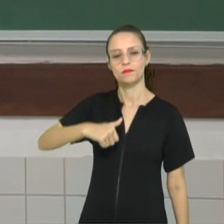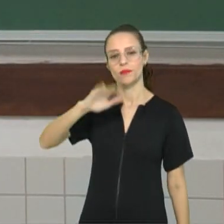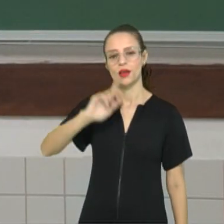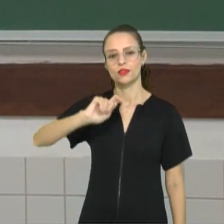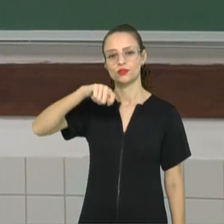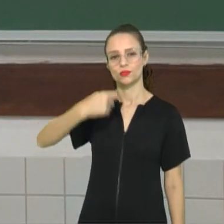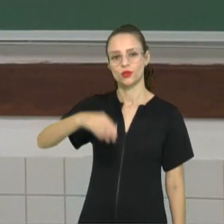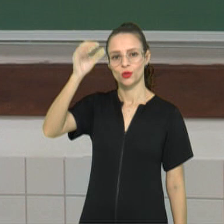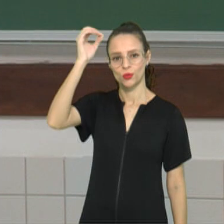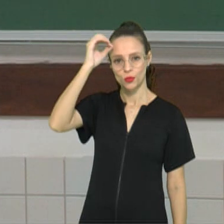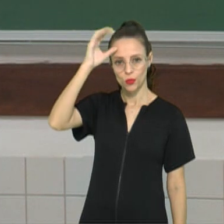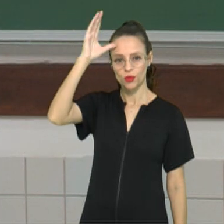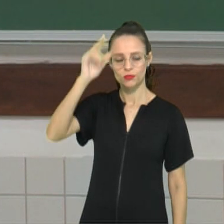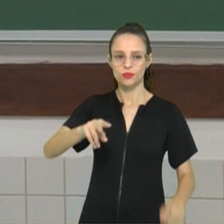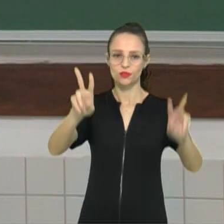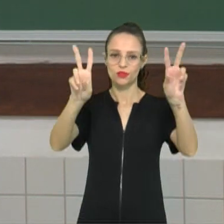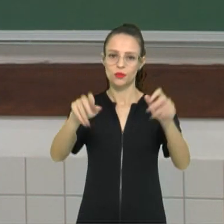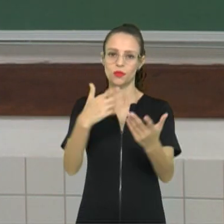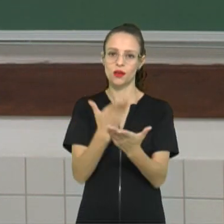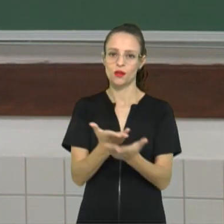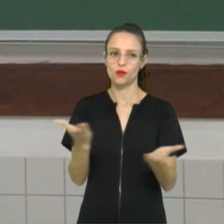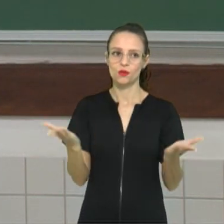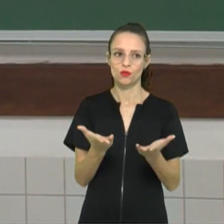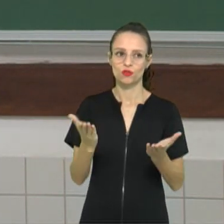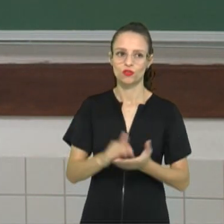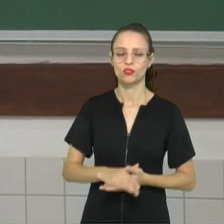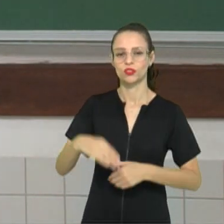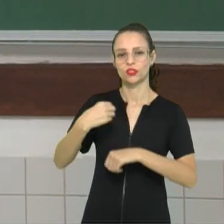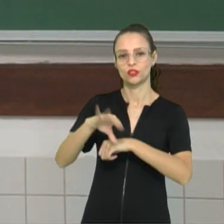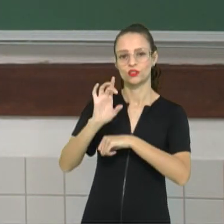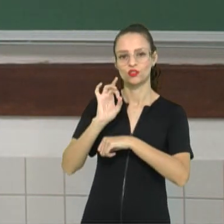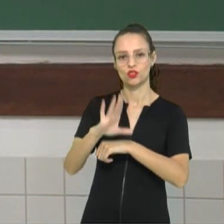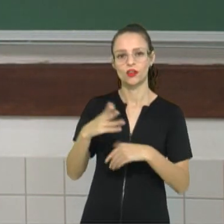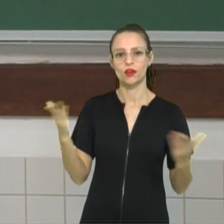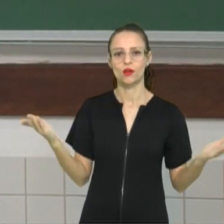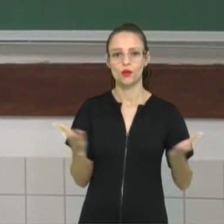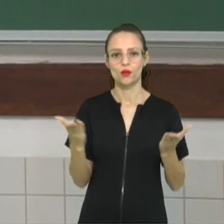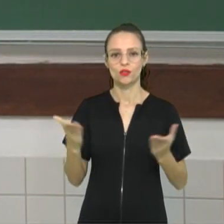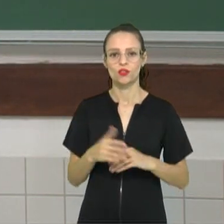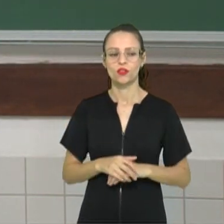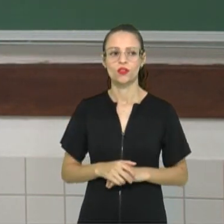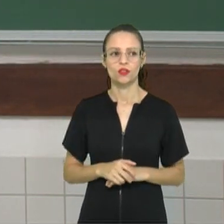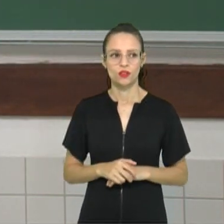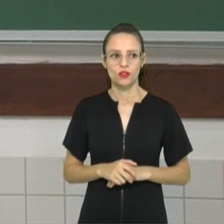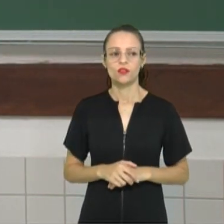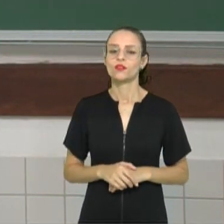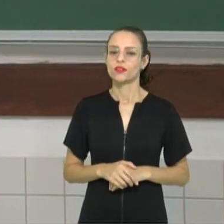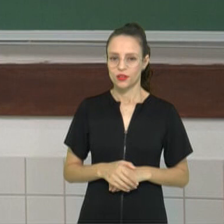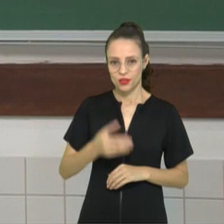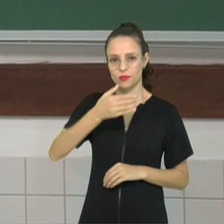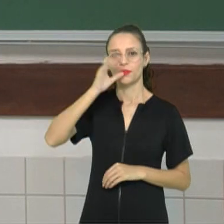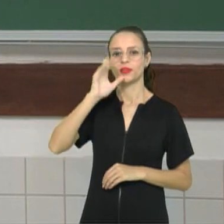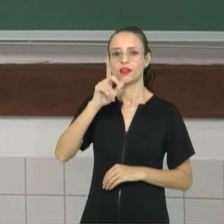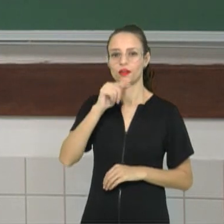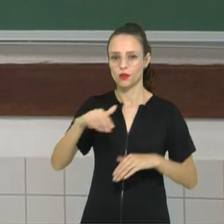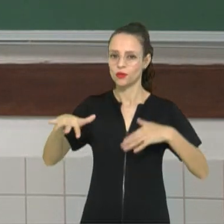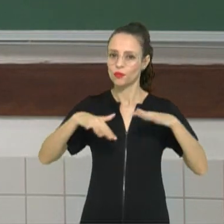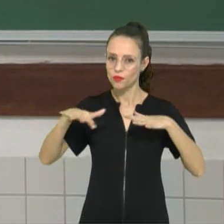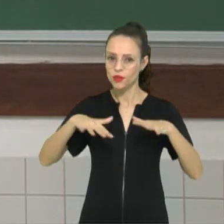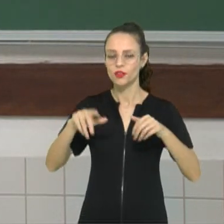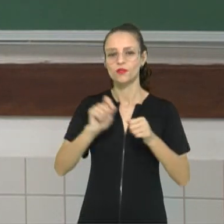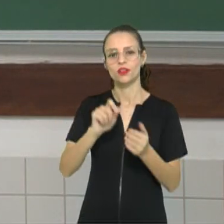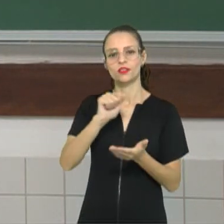o conhecimento do tema da aula de hoje. As dicas da aula de hoje aqui, então, também mantenha-se tratado do movimento,